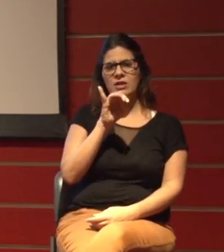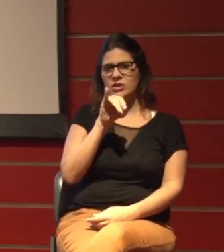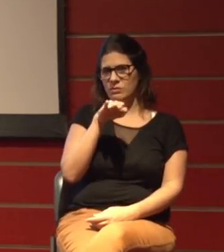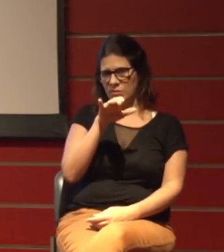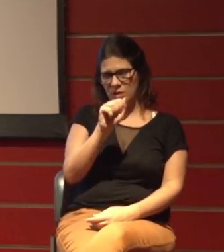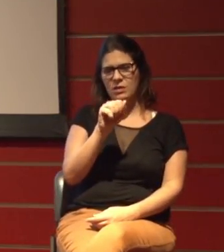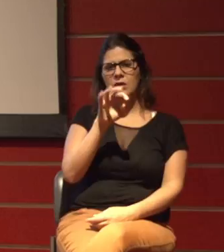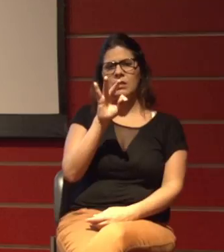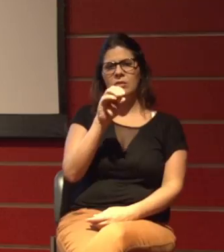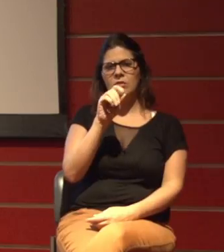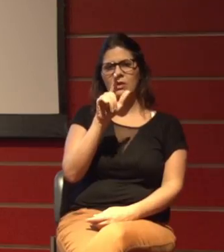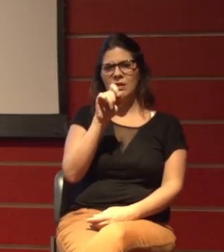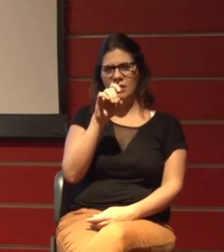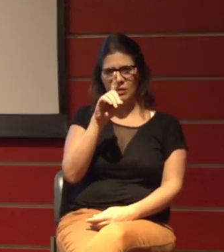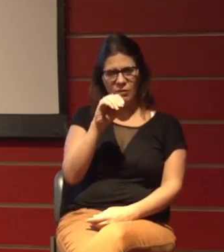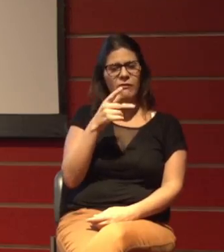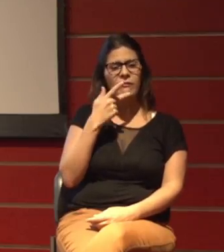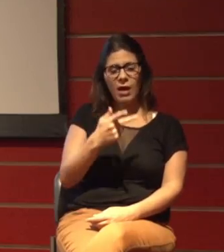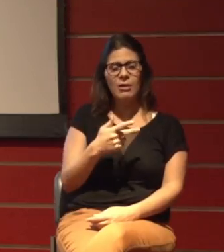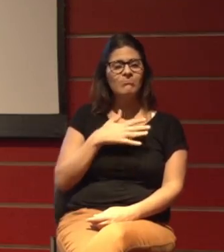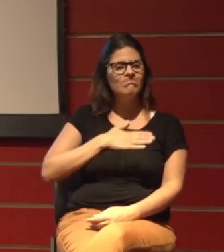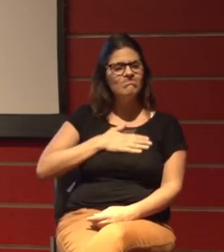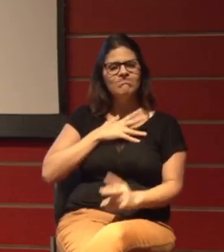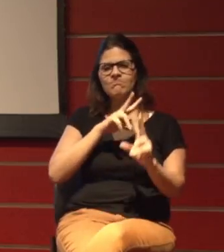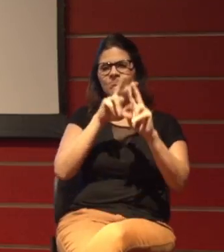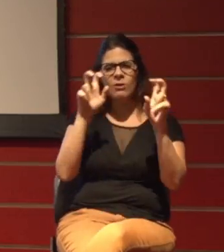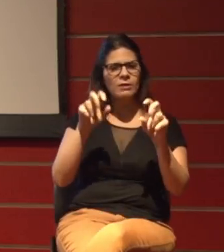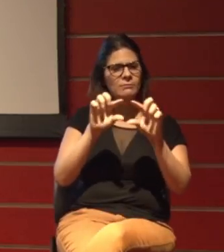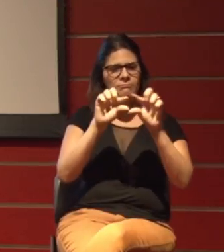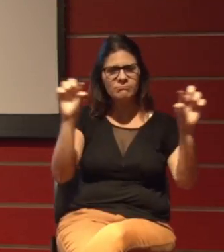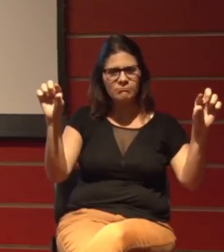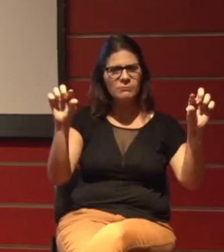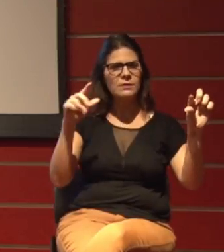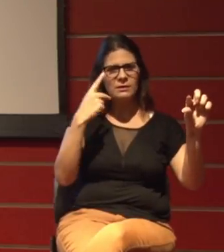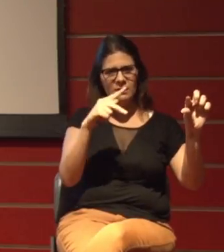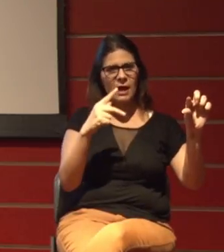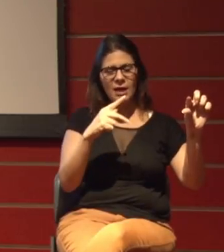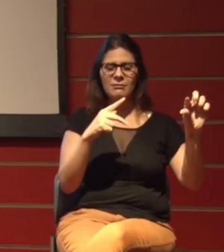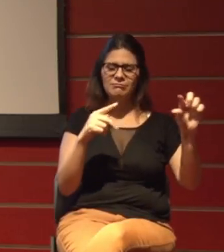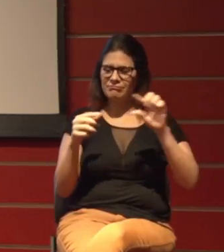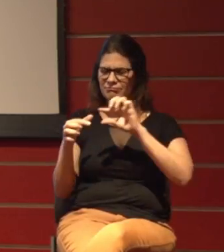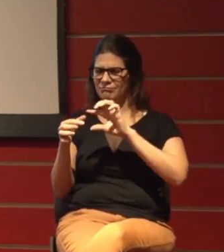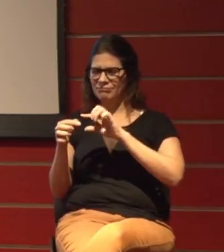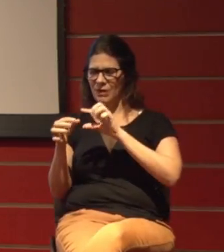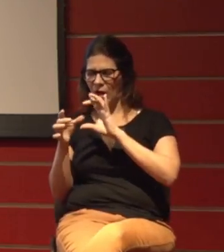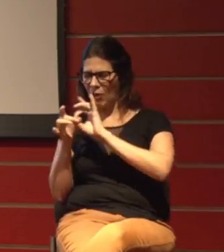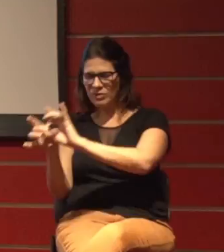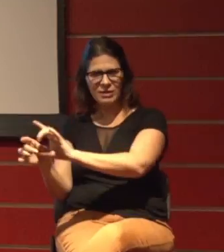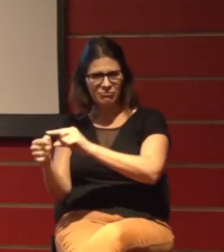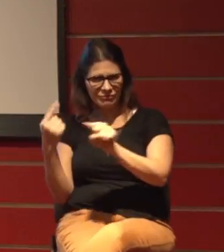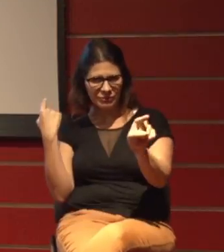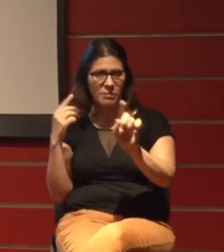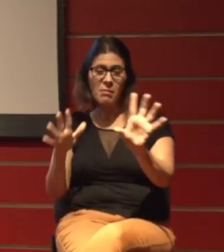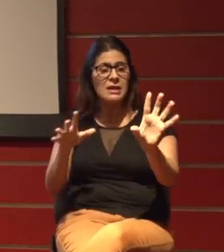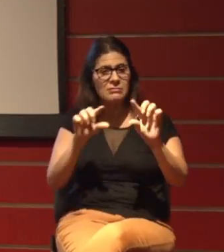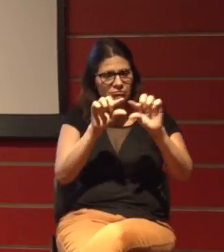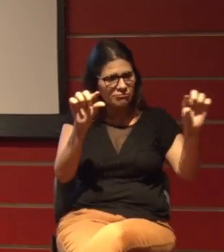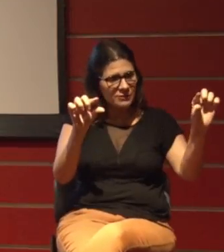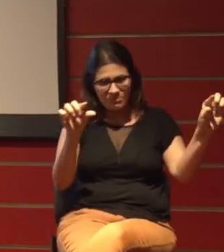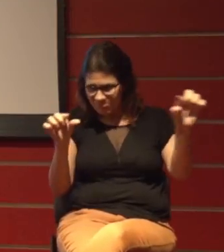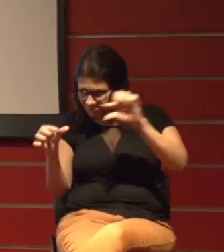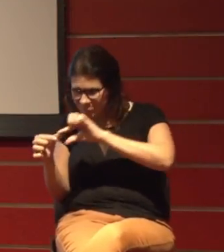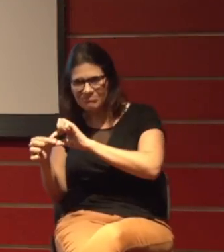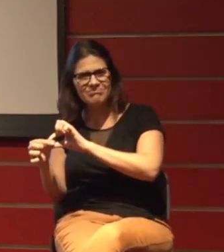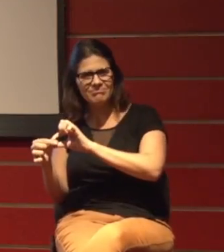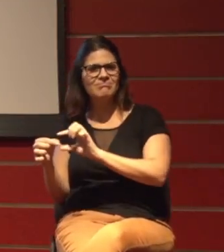muito mas não tem nada a ver com esse contexto mas que eu acabei pegando esse contexto e adaptando para minha realidade eu terho sido muito mais feliz com isso ela diz